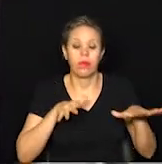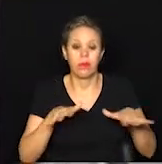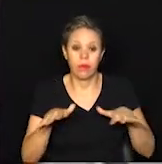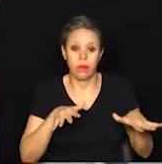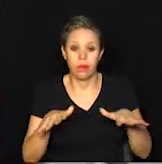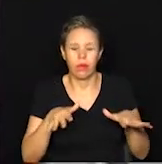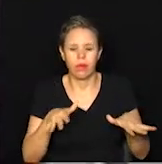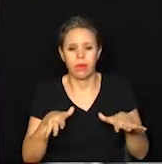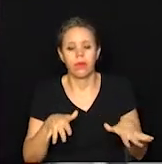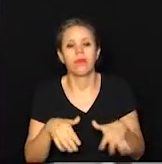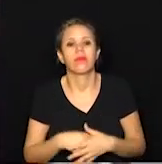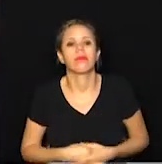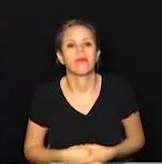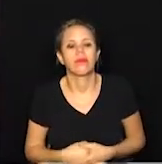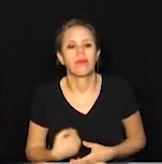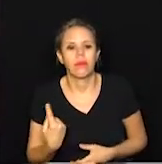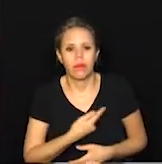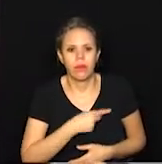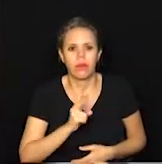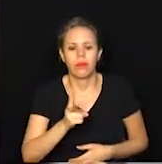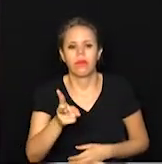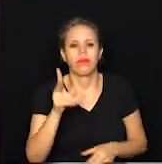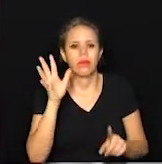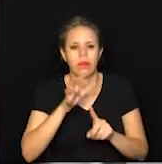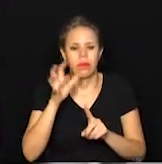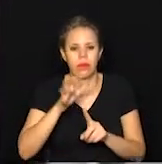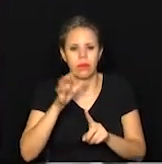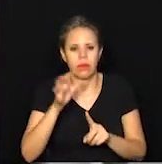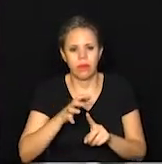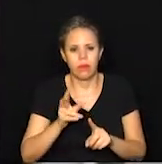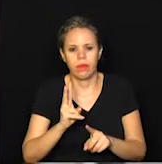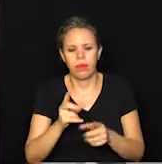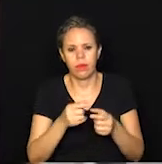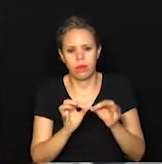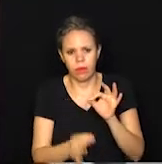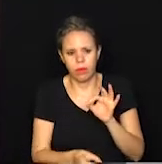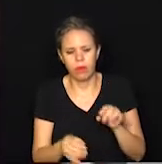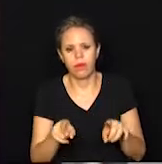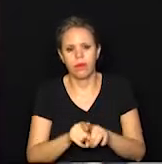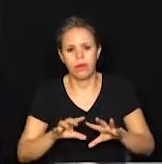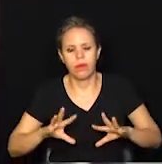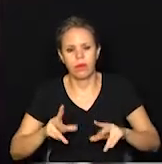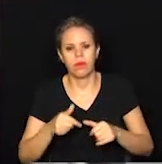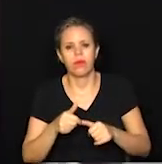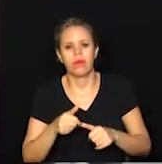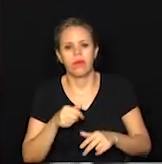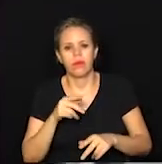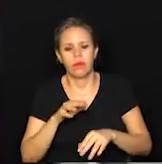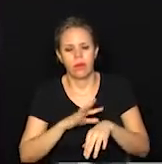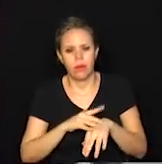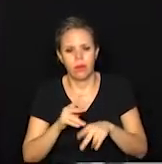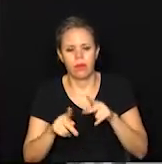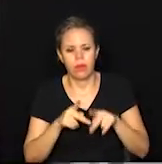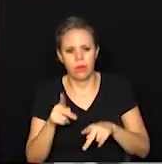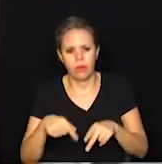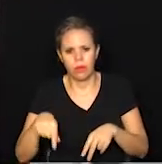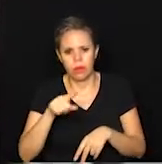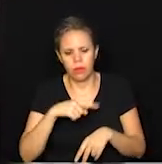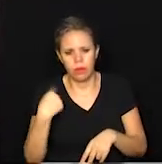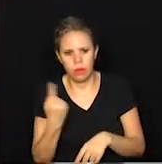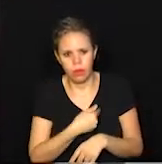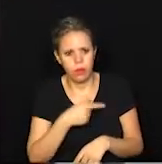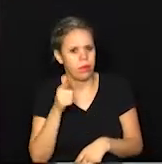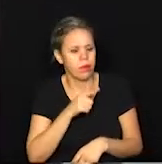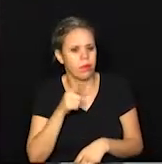mobilização, continuamos na pressão para que isso se estenda também para todas as comorbidades e para que nós